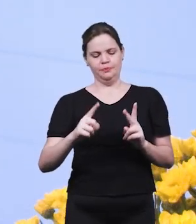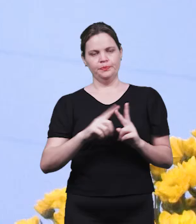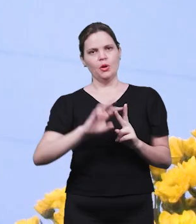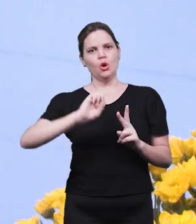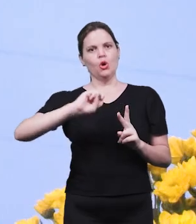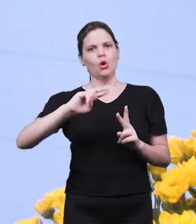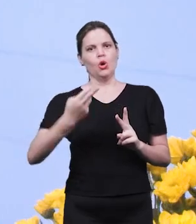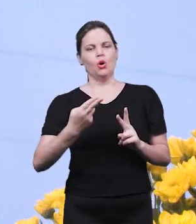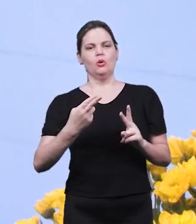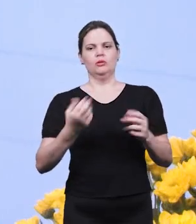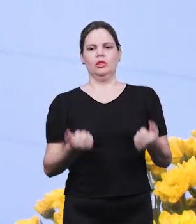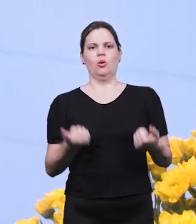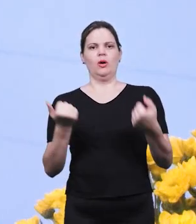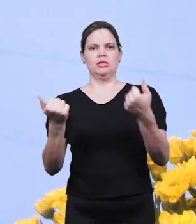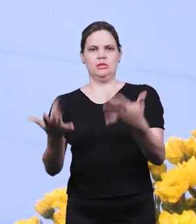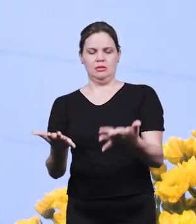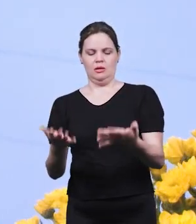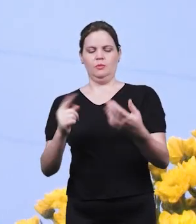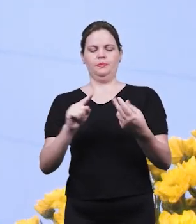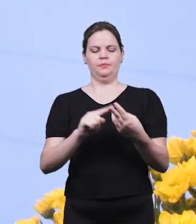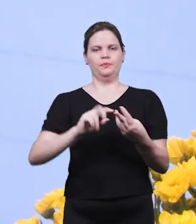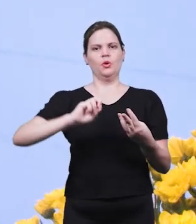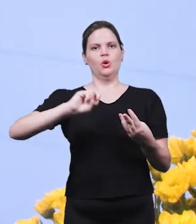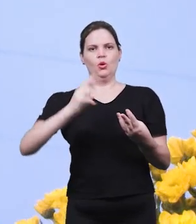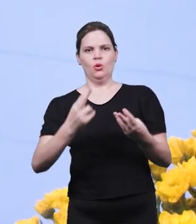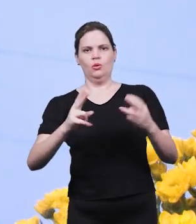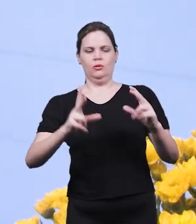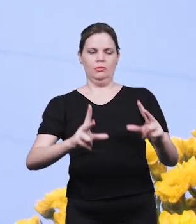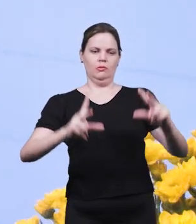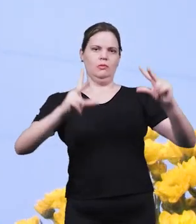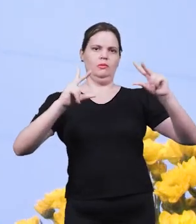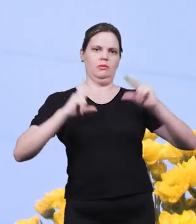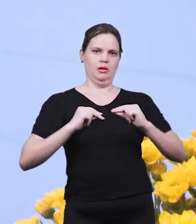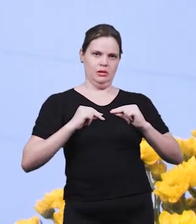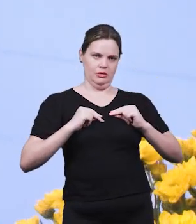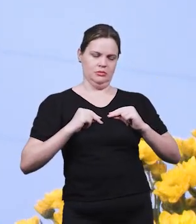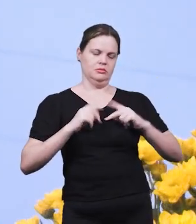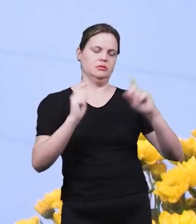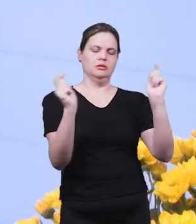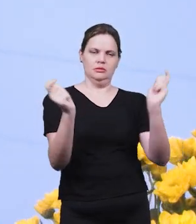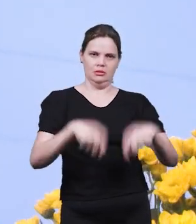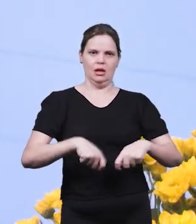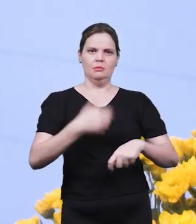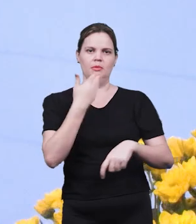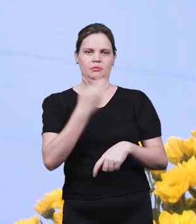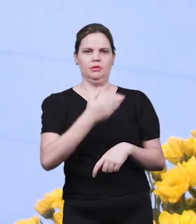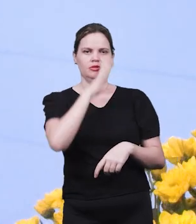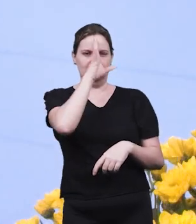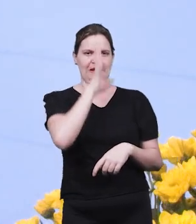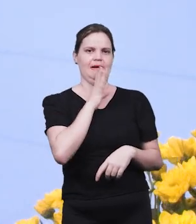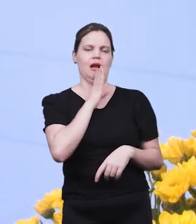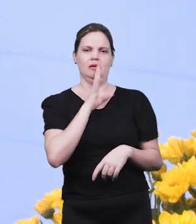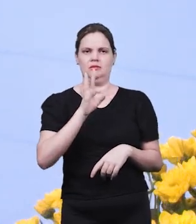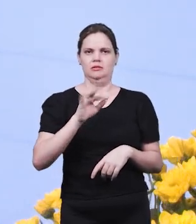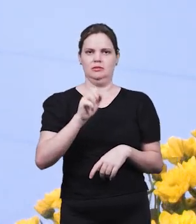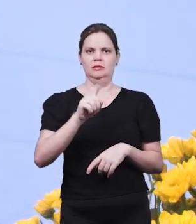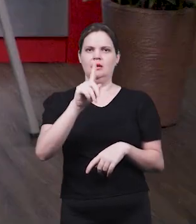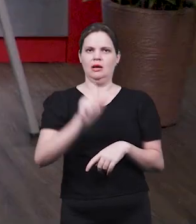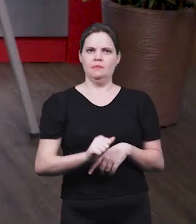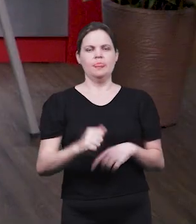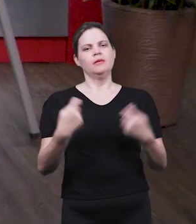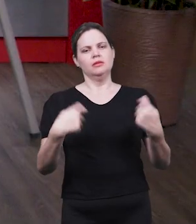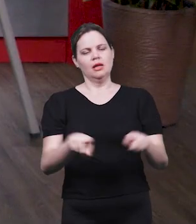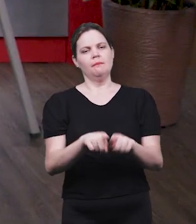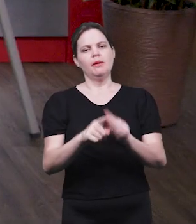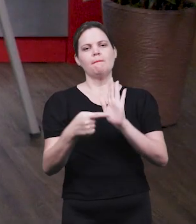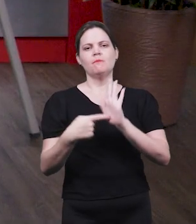laudêmio, e a redução de isenção e imunidade de taxas. Na questão social, tem uma faixa de renda. Uma